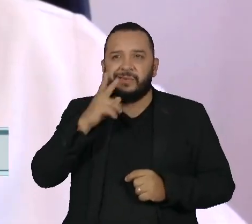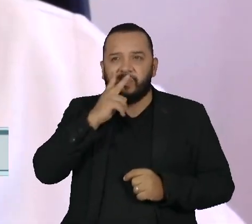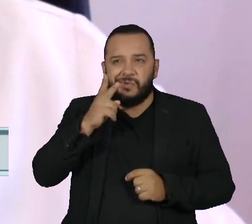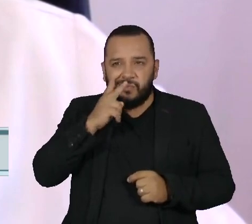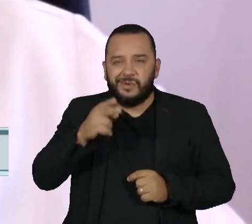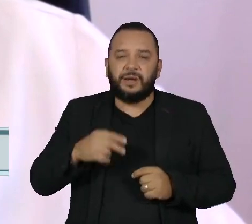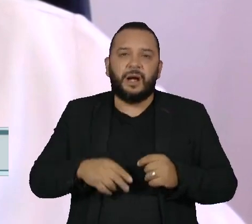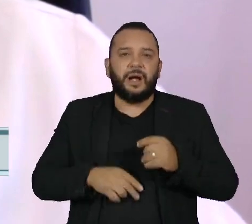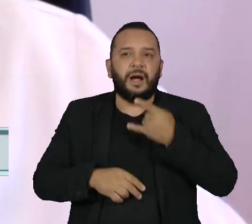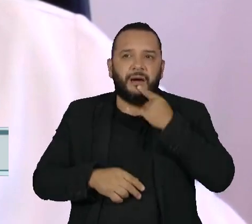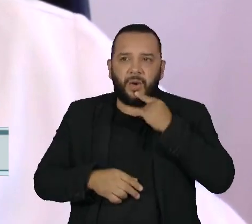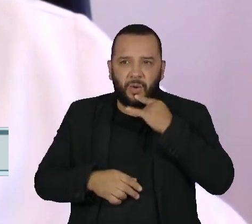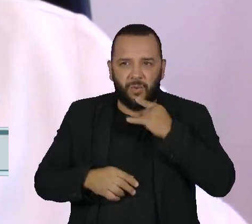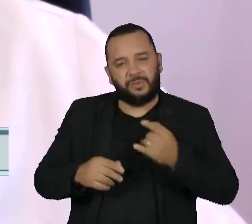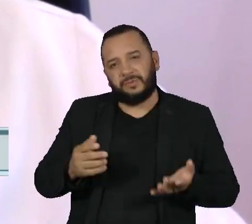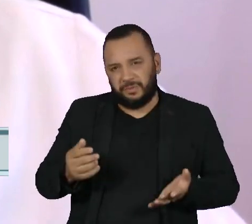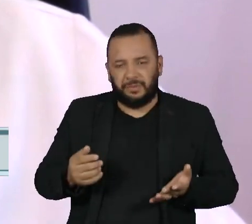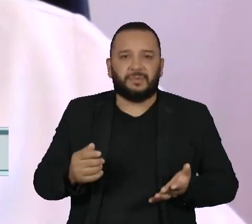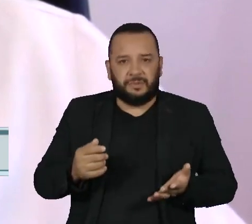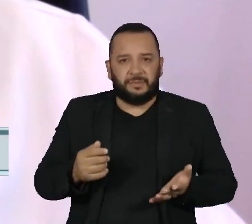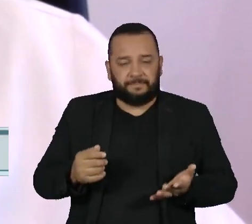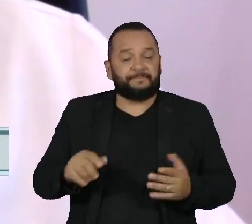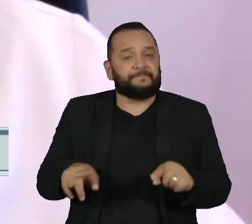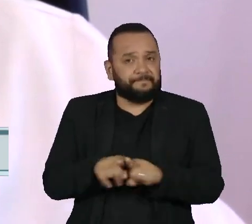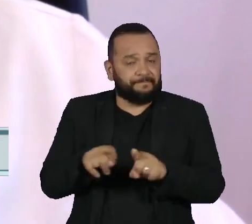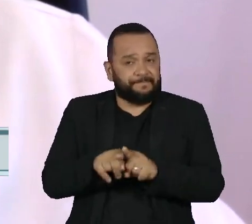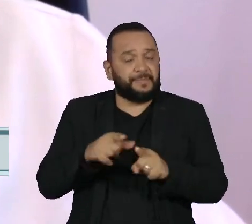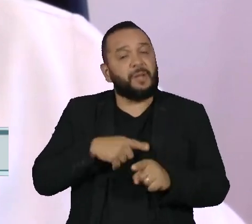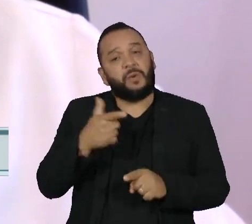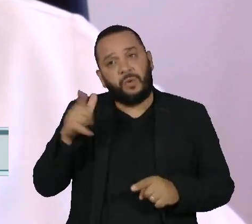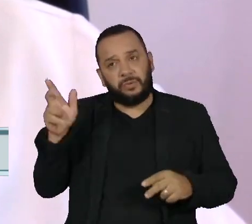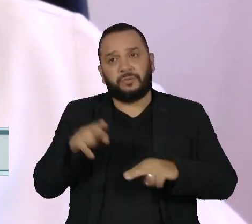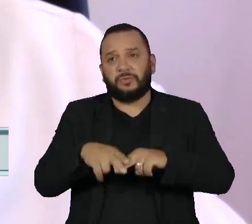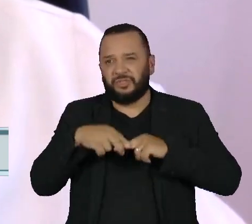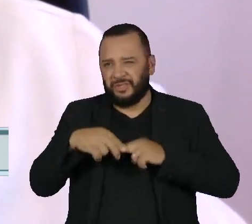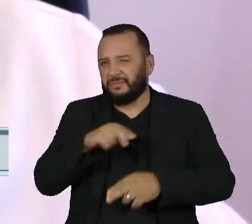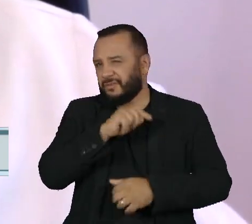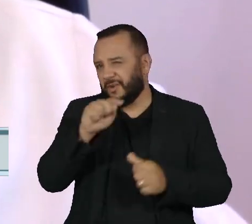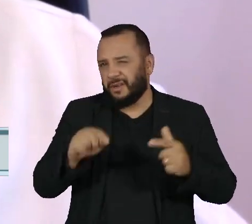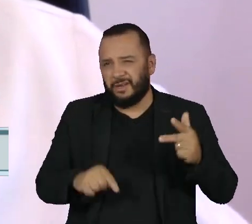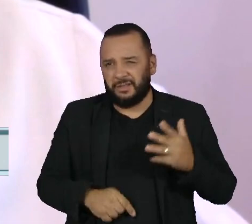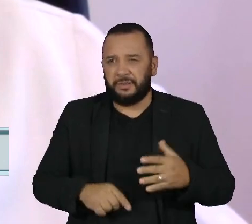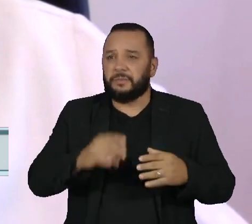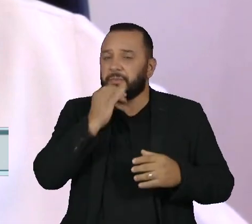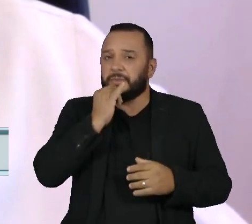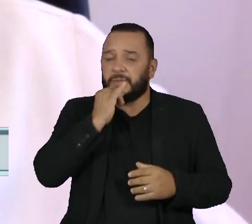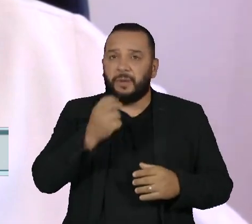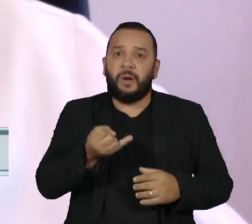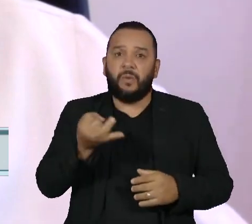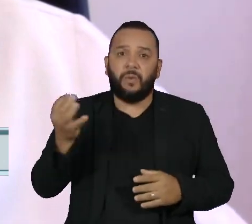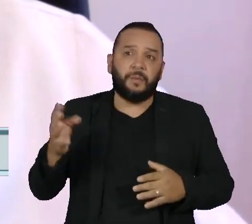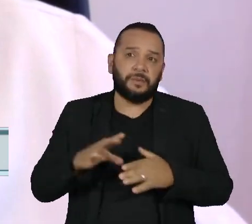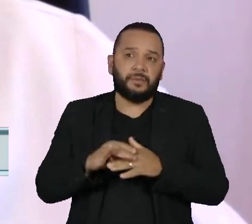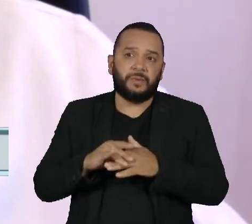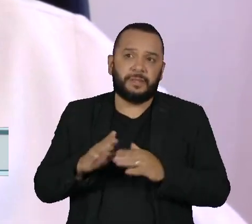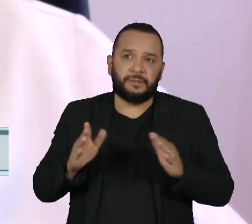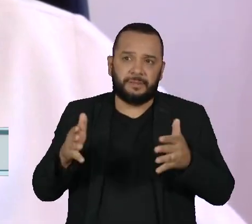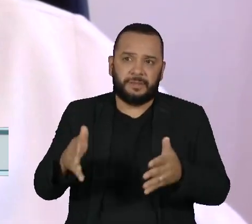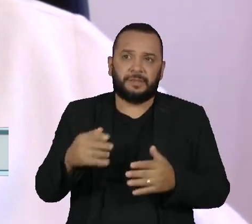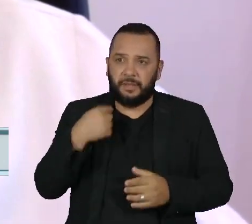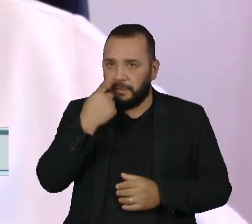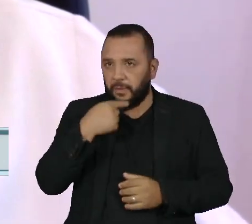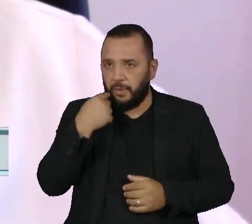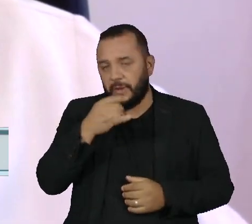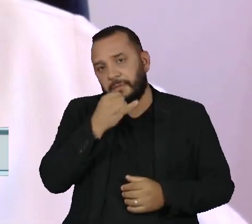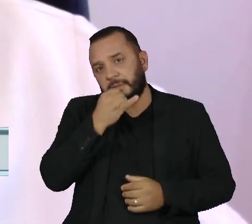são disparados mais comuns. É claro que existem vários outros, inclusive questões, algumas doenças específicas da boca,